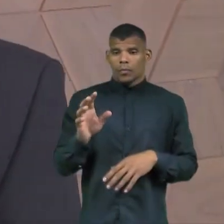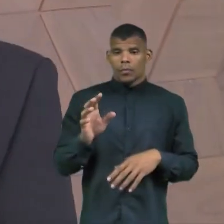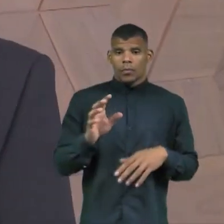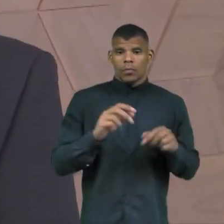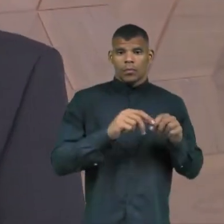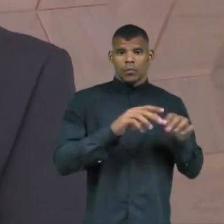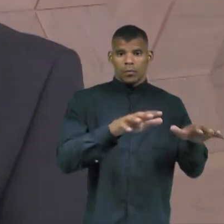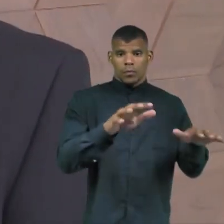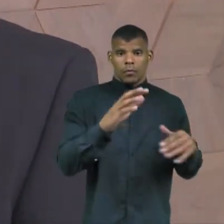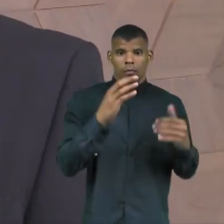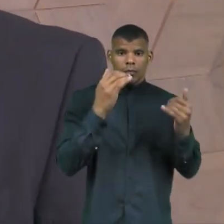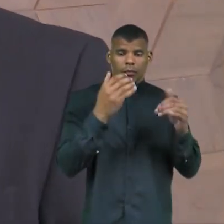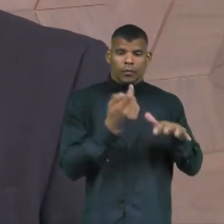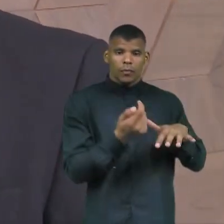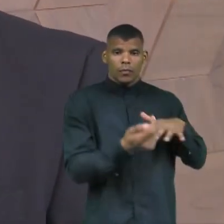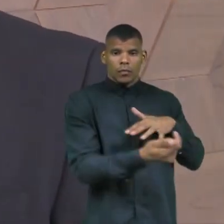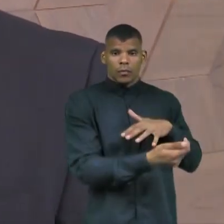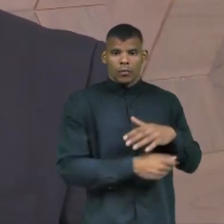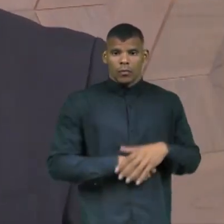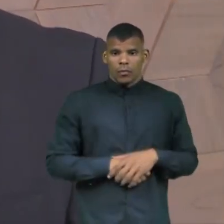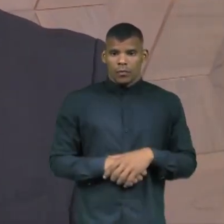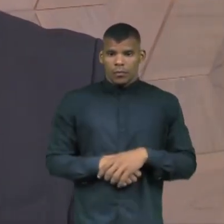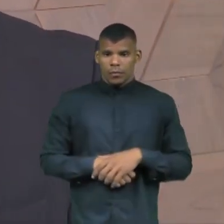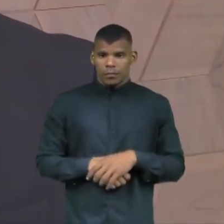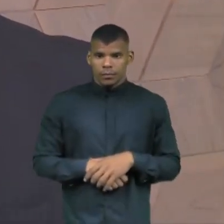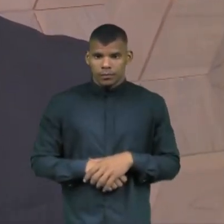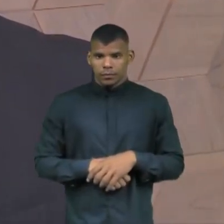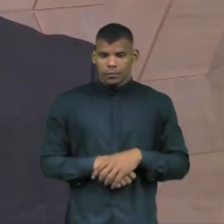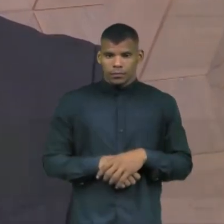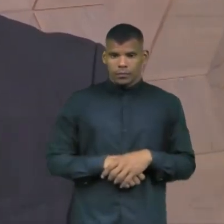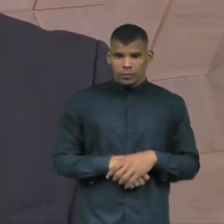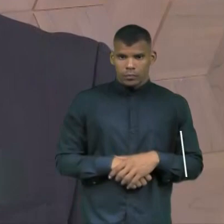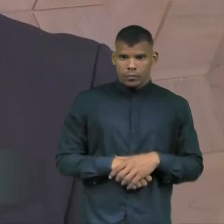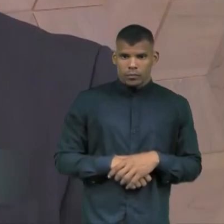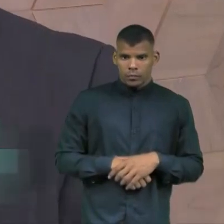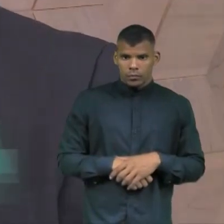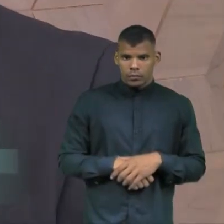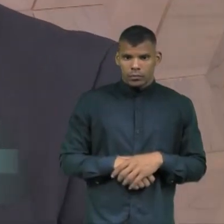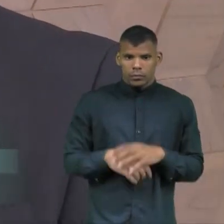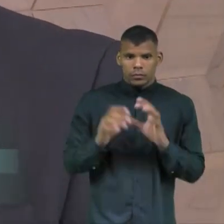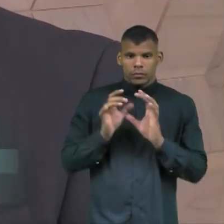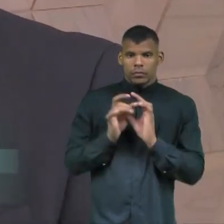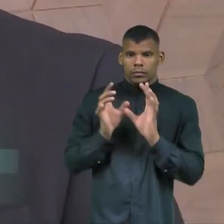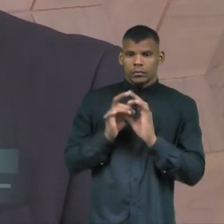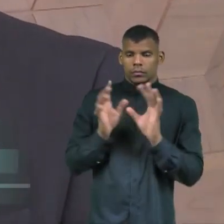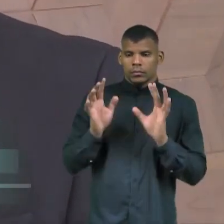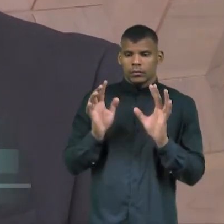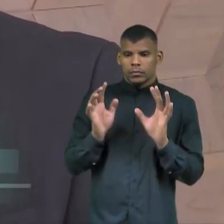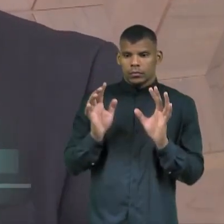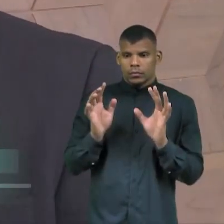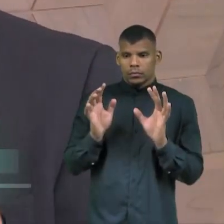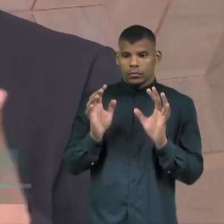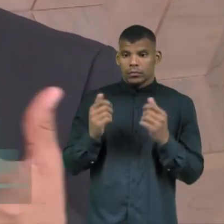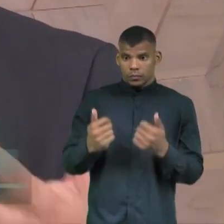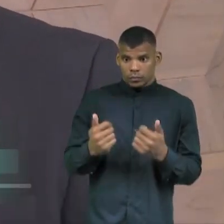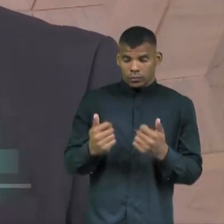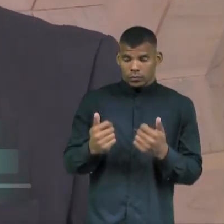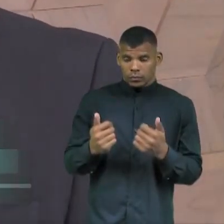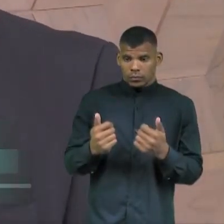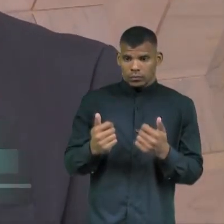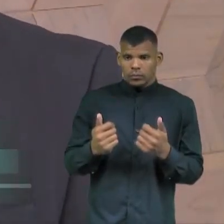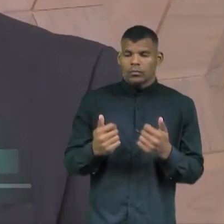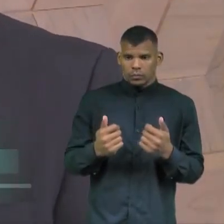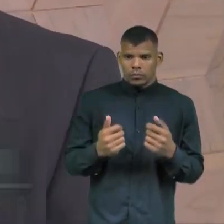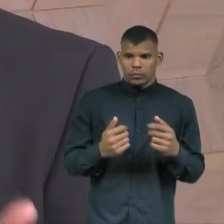de notícias falsas. Existe uma diferença entre liberdade de expressão e propagação de notícias falsas ou qualquer tipo